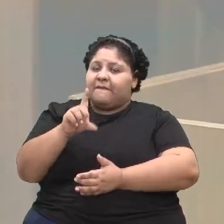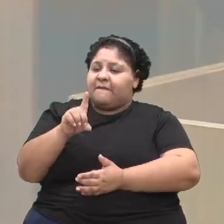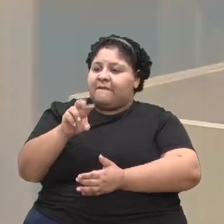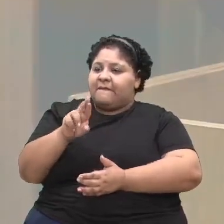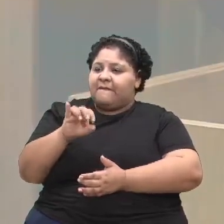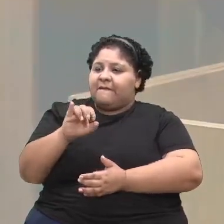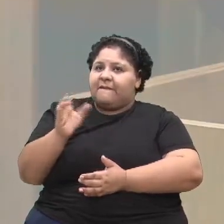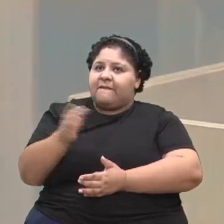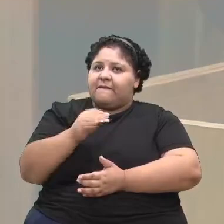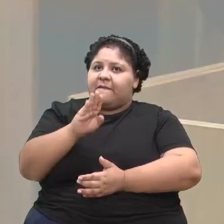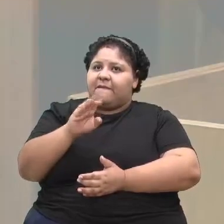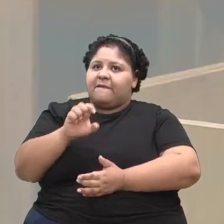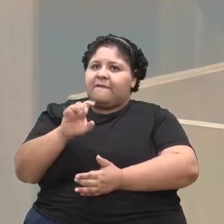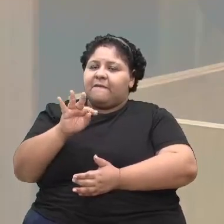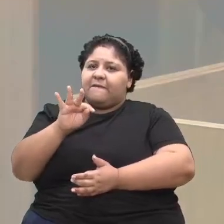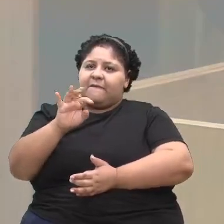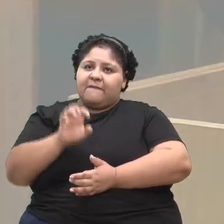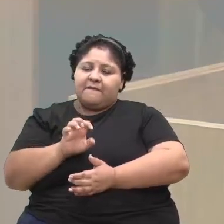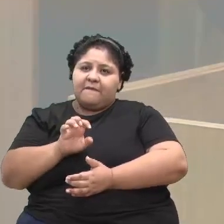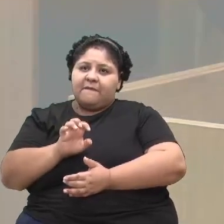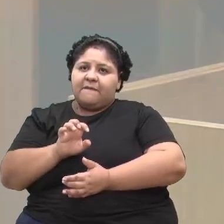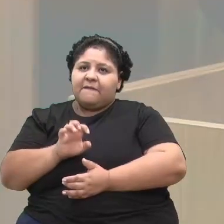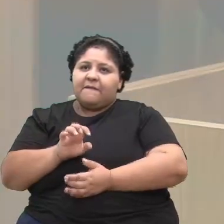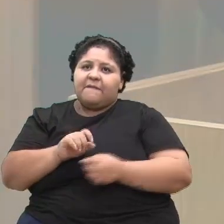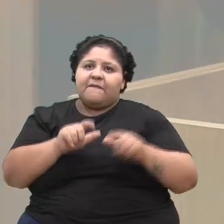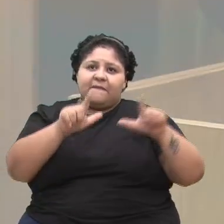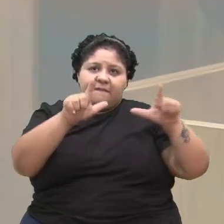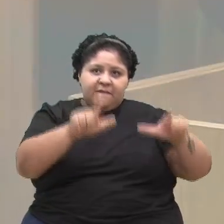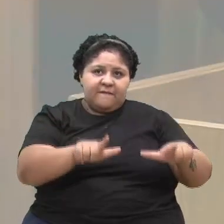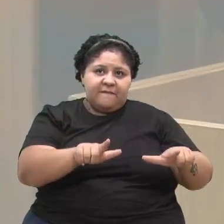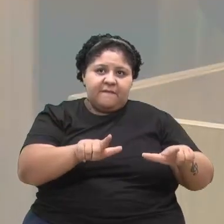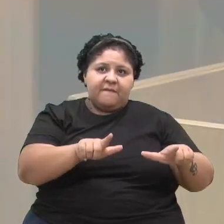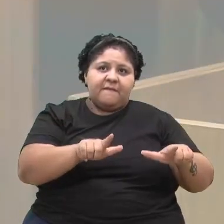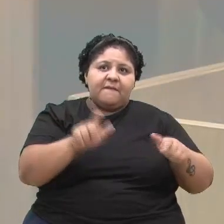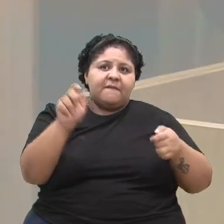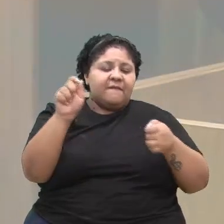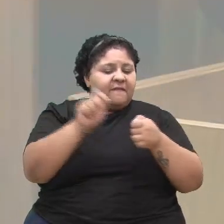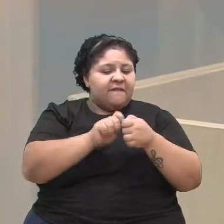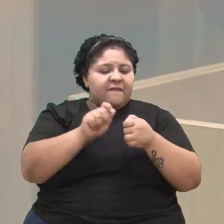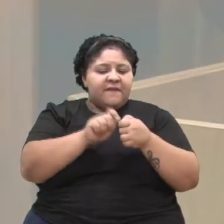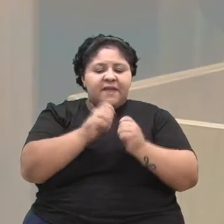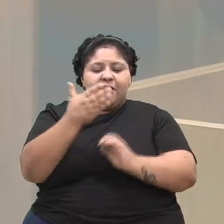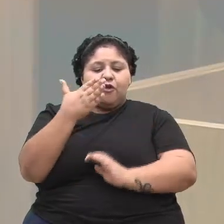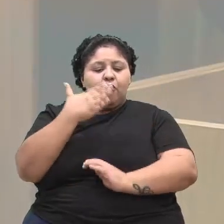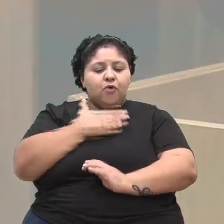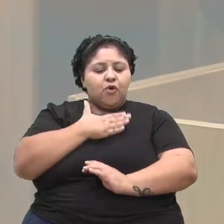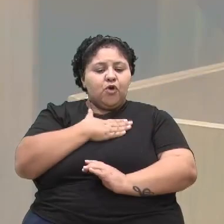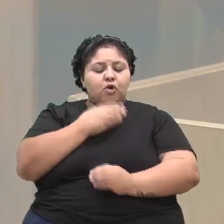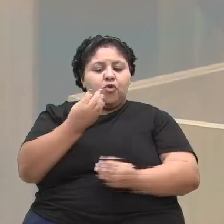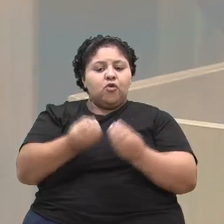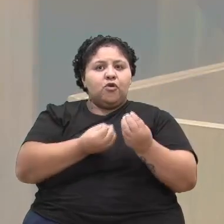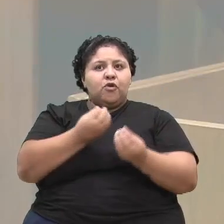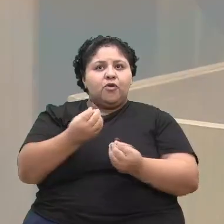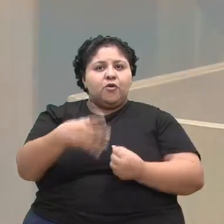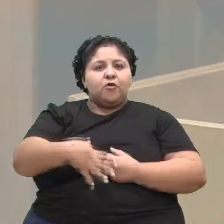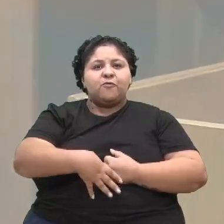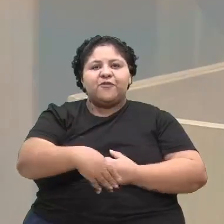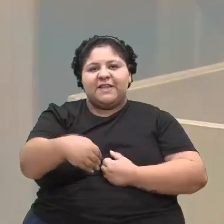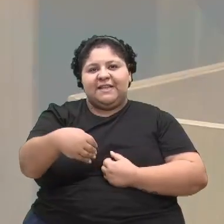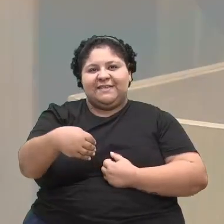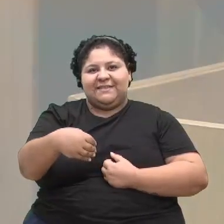estão na sala onde eu estou, que fizeram por mim como se fossem